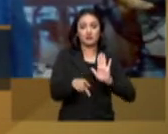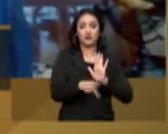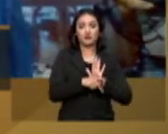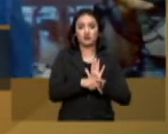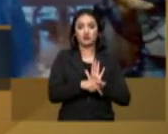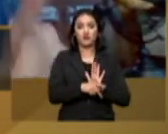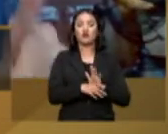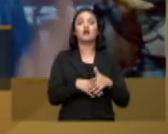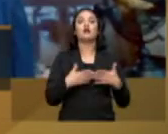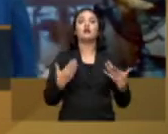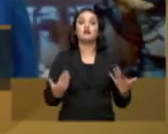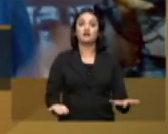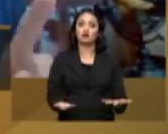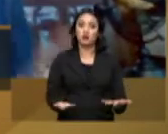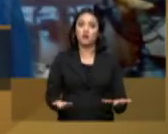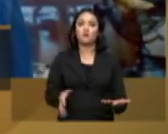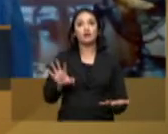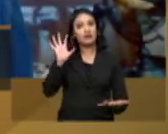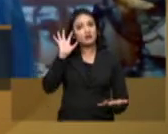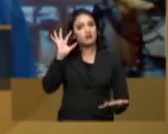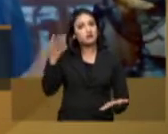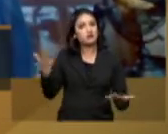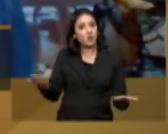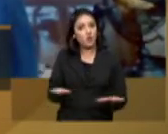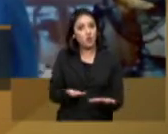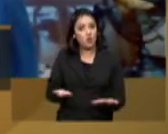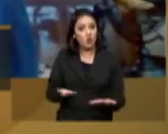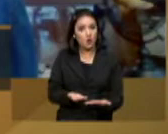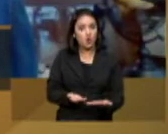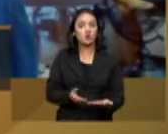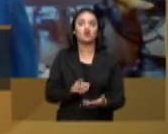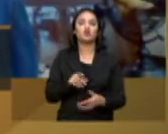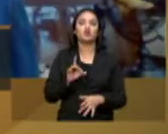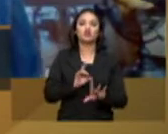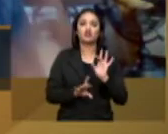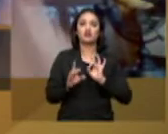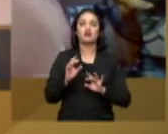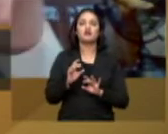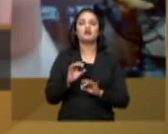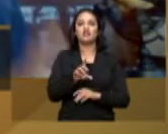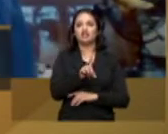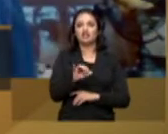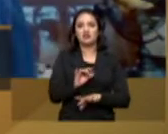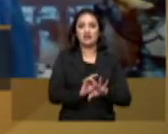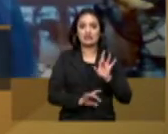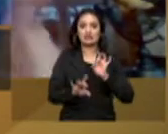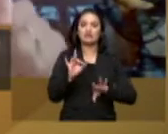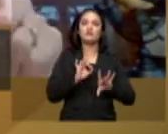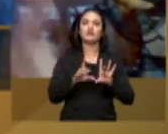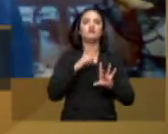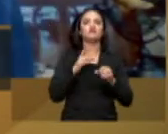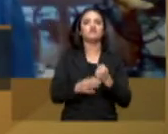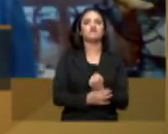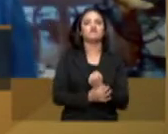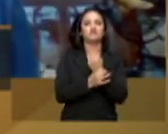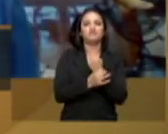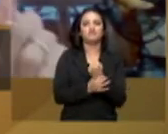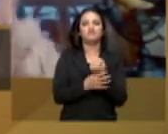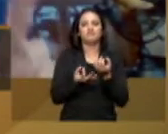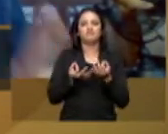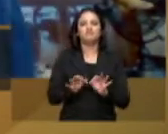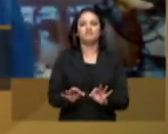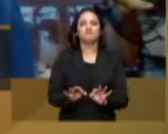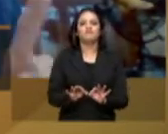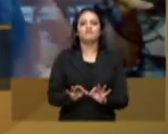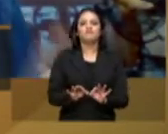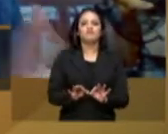causa insegurança jurídica, mas tão somente, num dia tão especial como esse, garante e resguarda